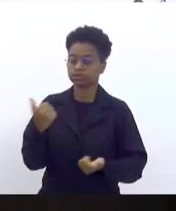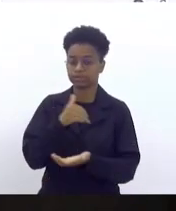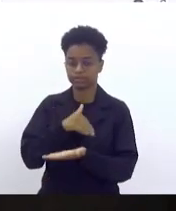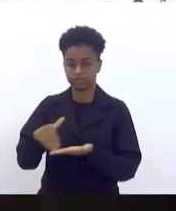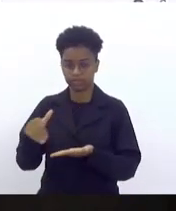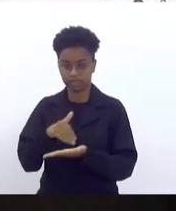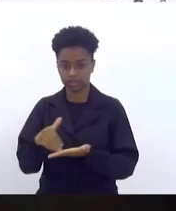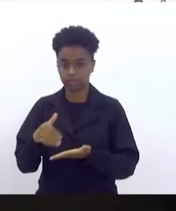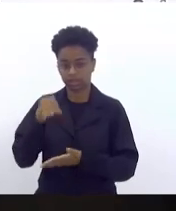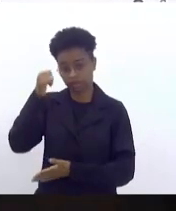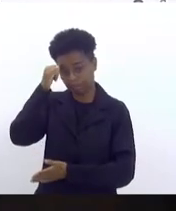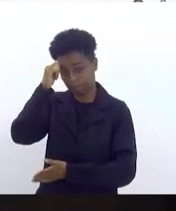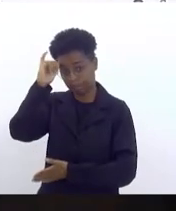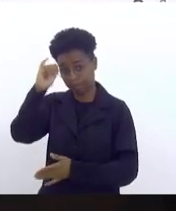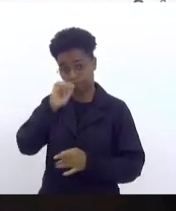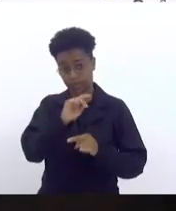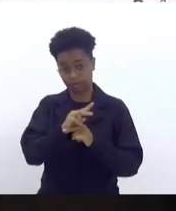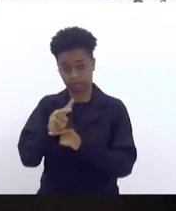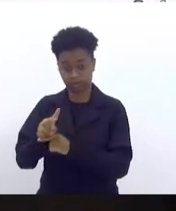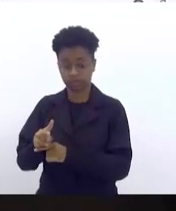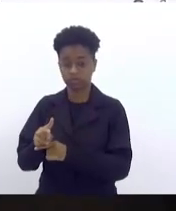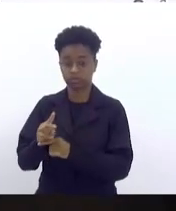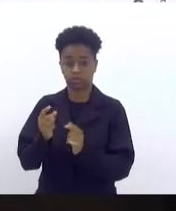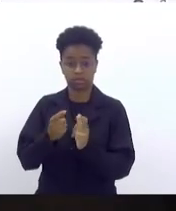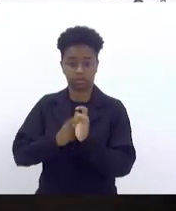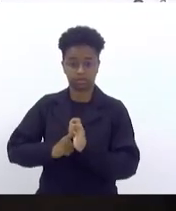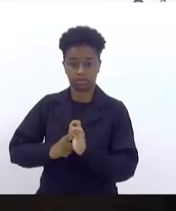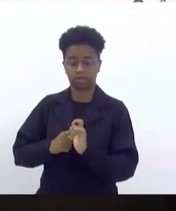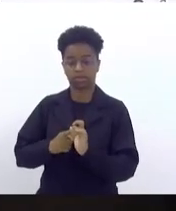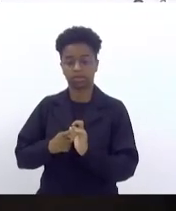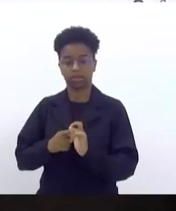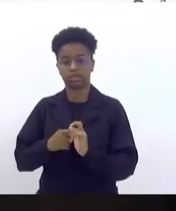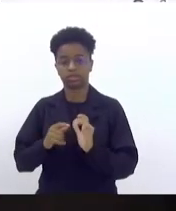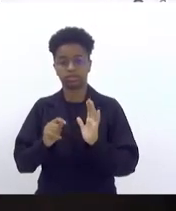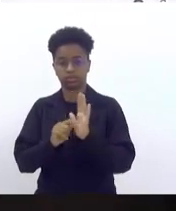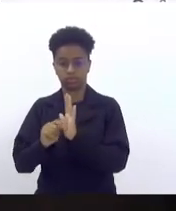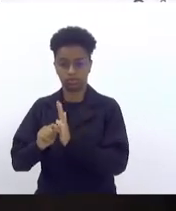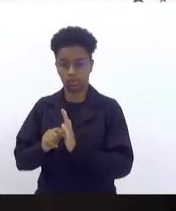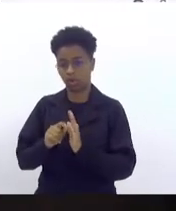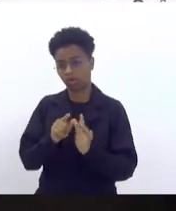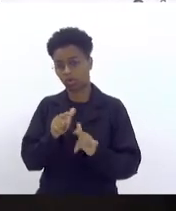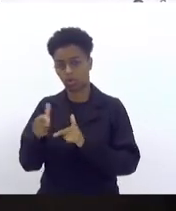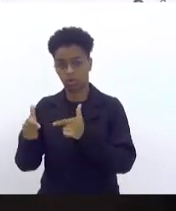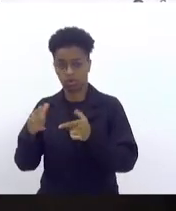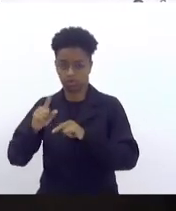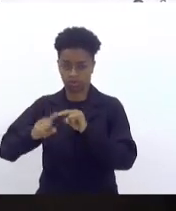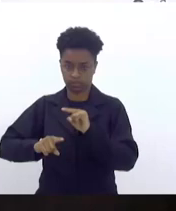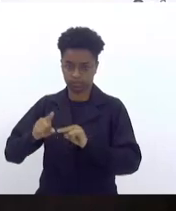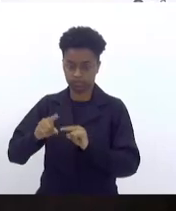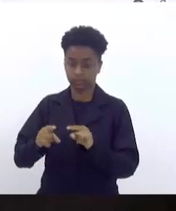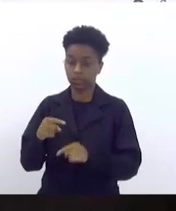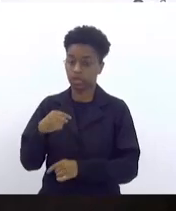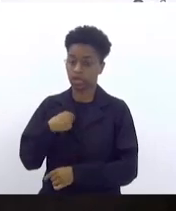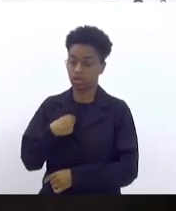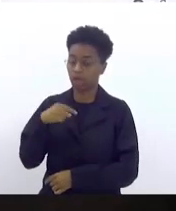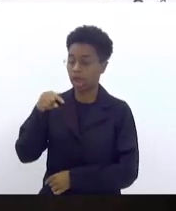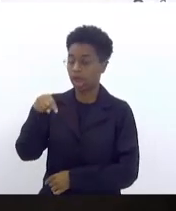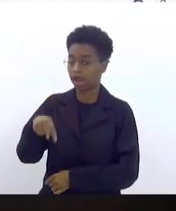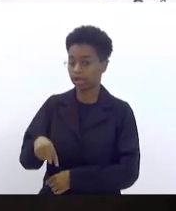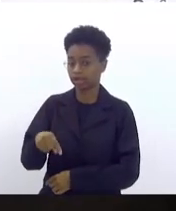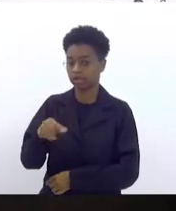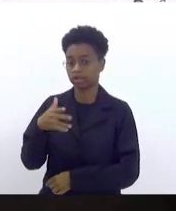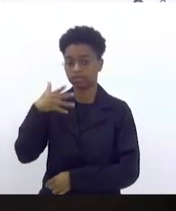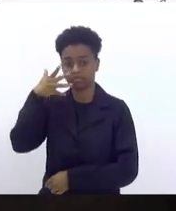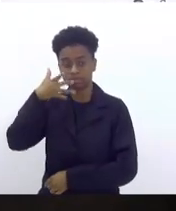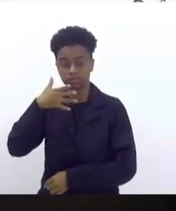de prevenção a dependência química então eu coloco aqui em nome